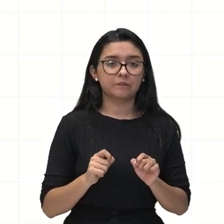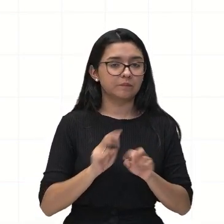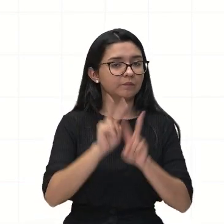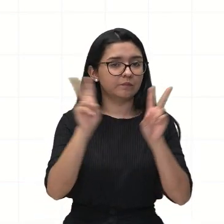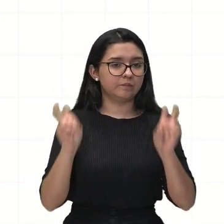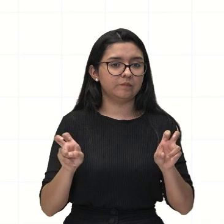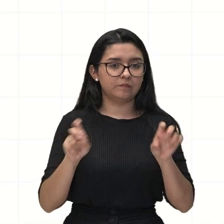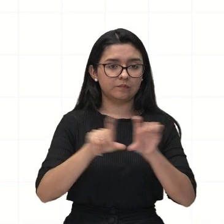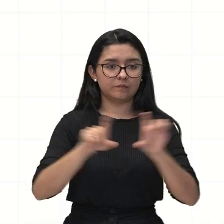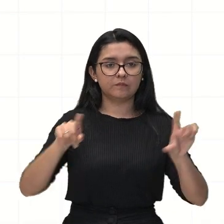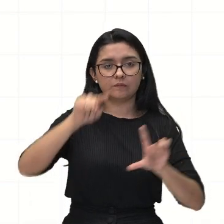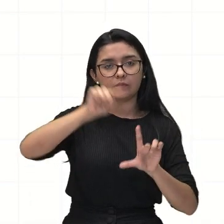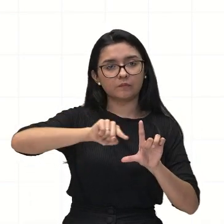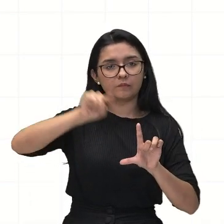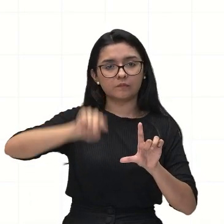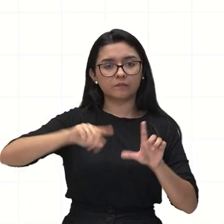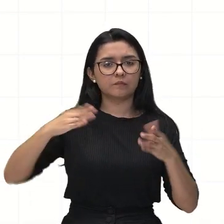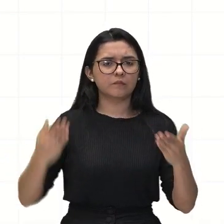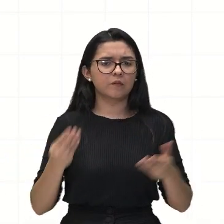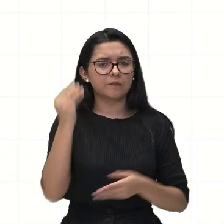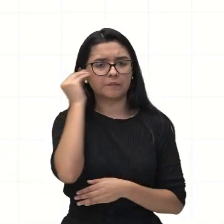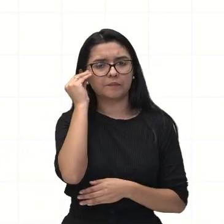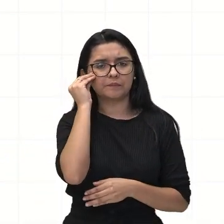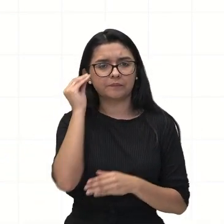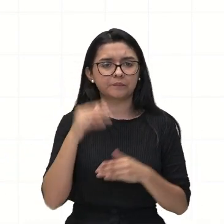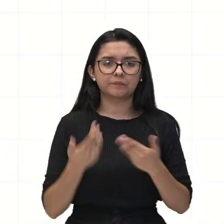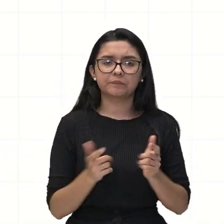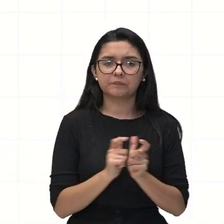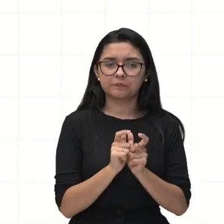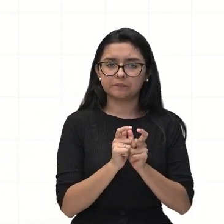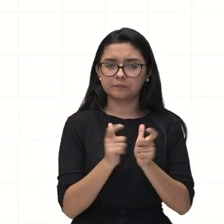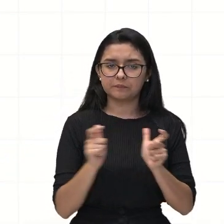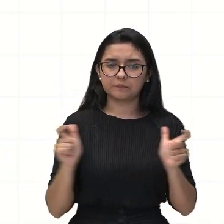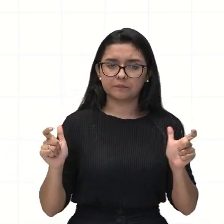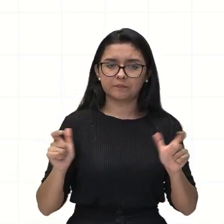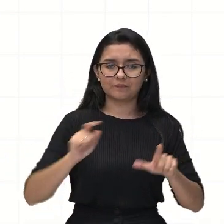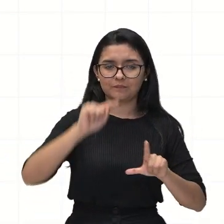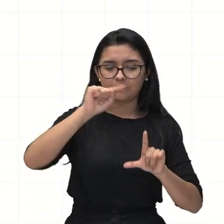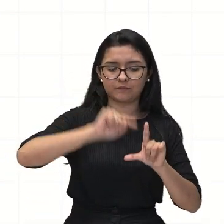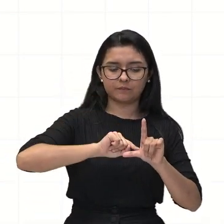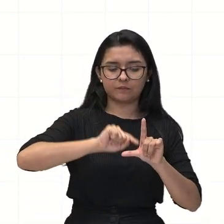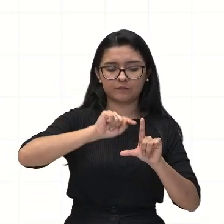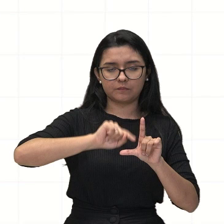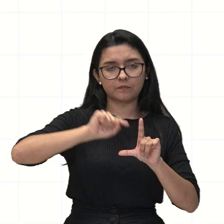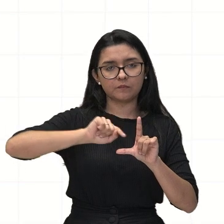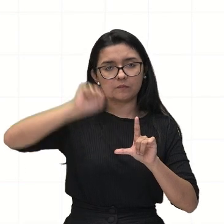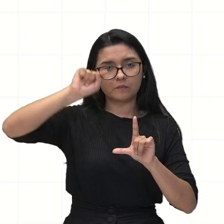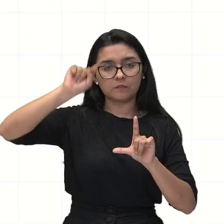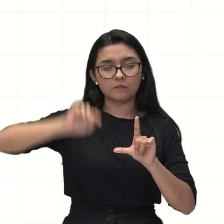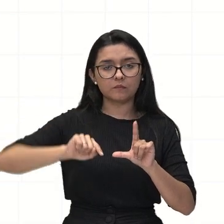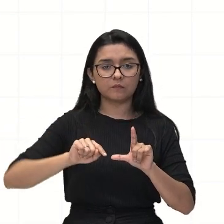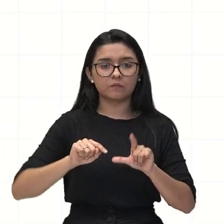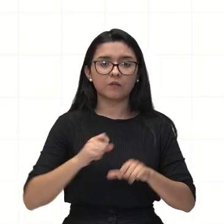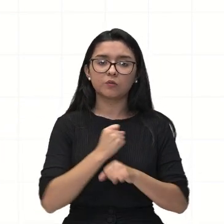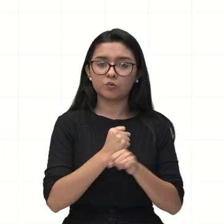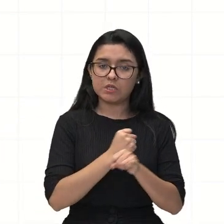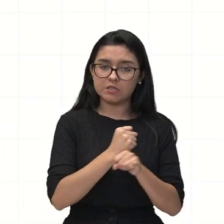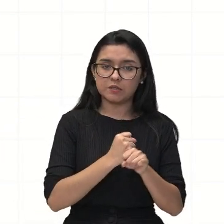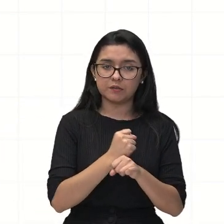ver aqui como foi o comportamento da evolução, né, dessa densidade demográfica ao longo dos